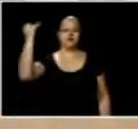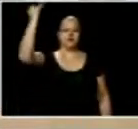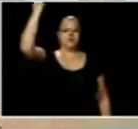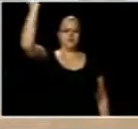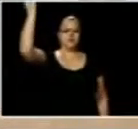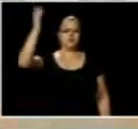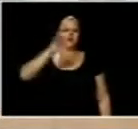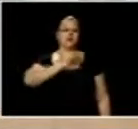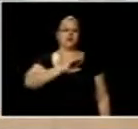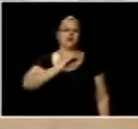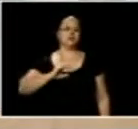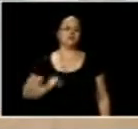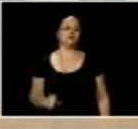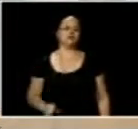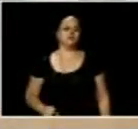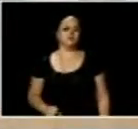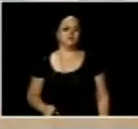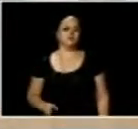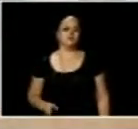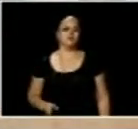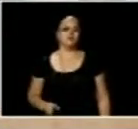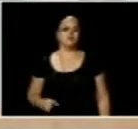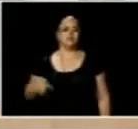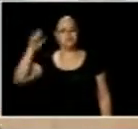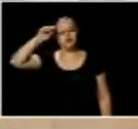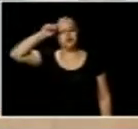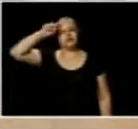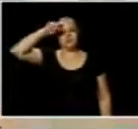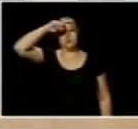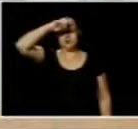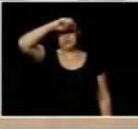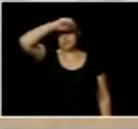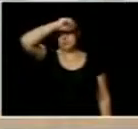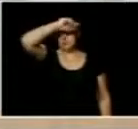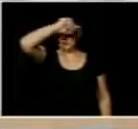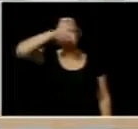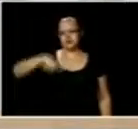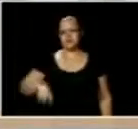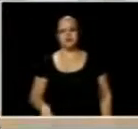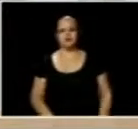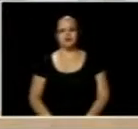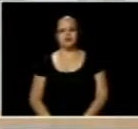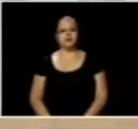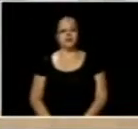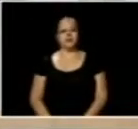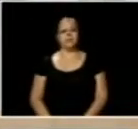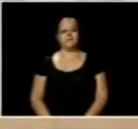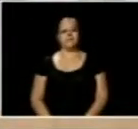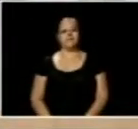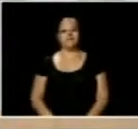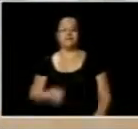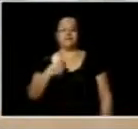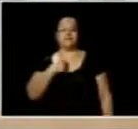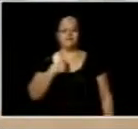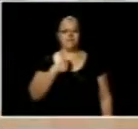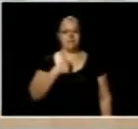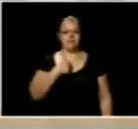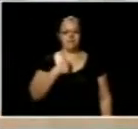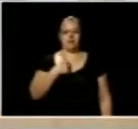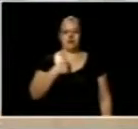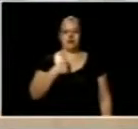apesar de tantas dificuldades, mesmo em meio a essas dificuldades. Então, para mim, mais uma vez, um